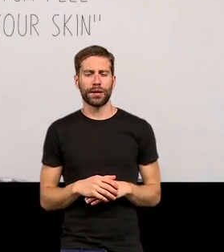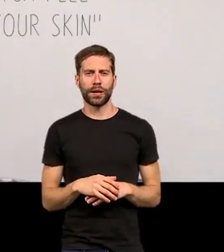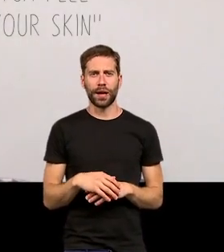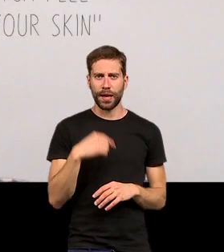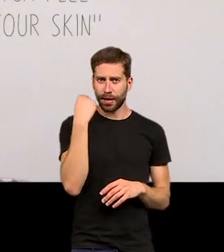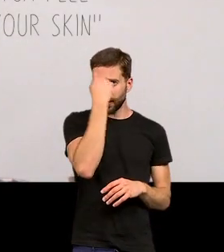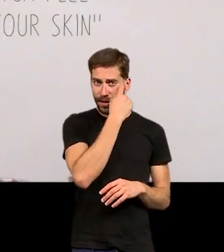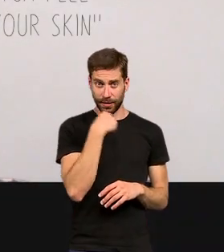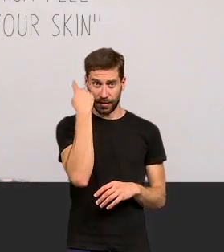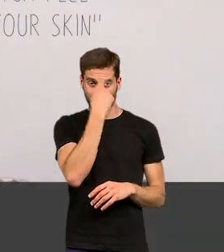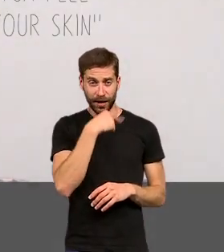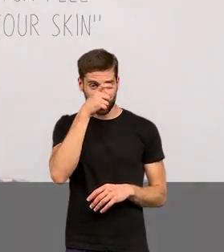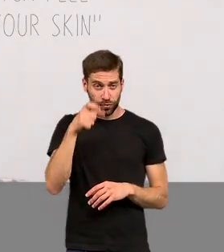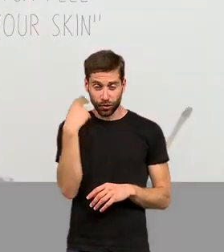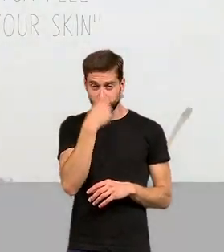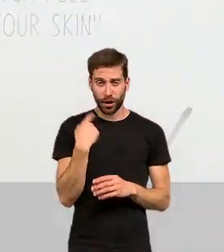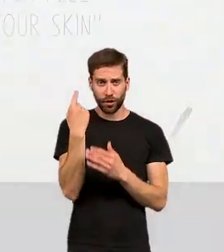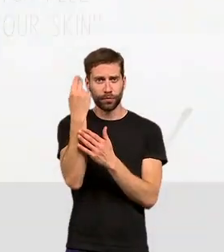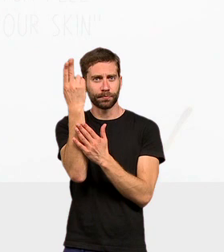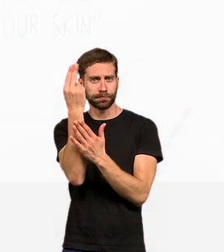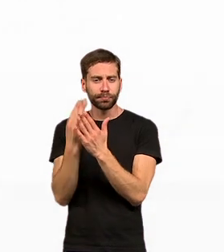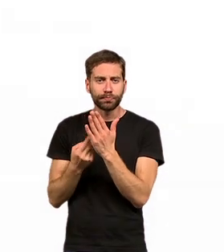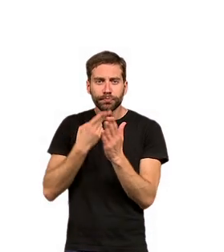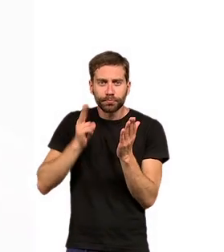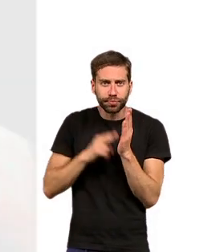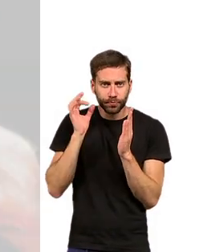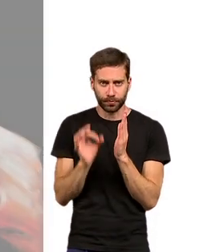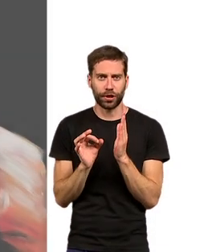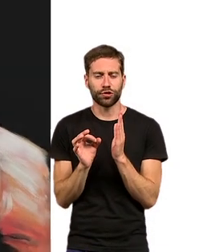pinto rostos de pessoas,